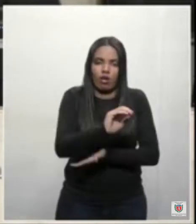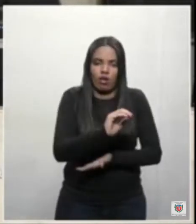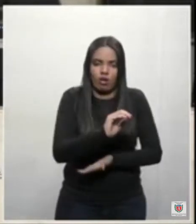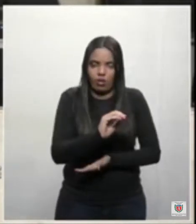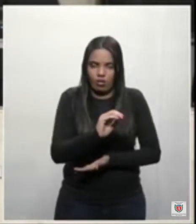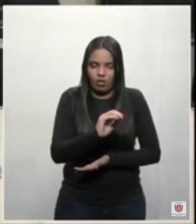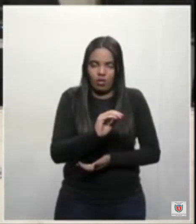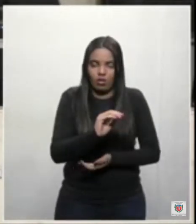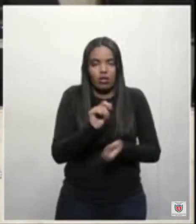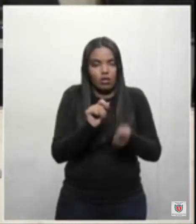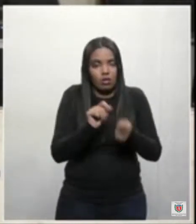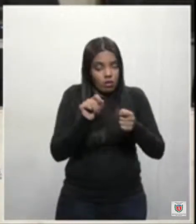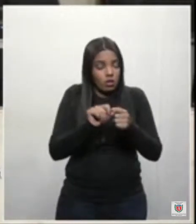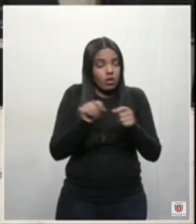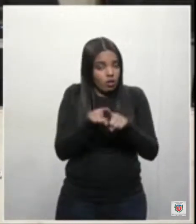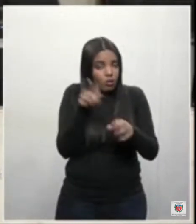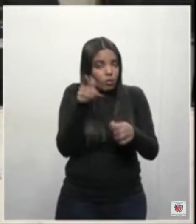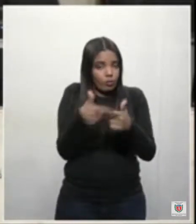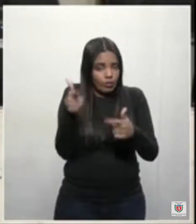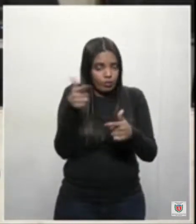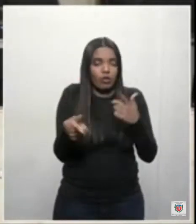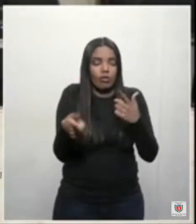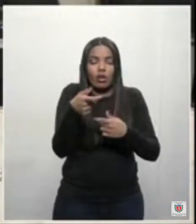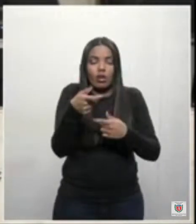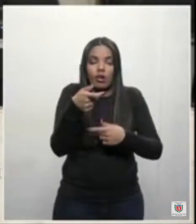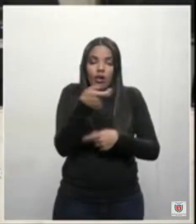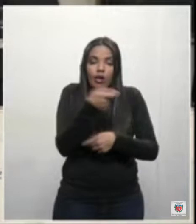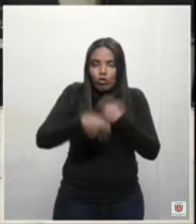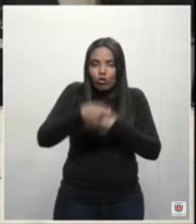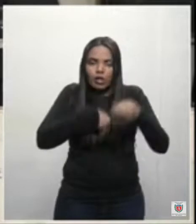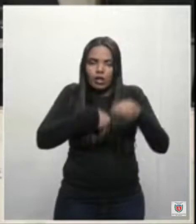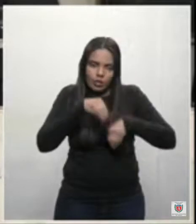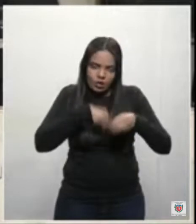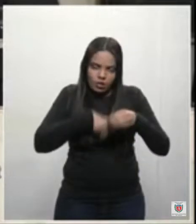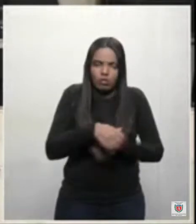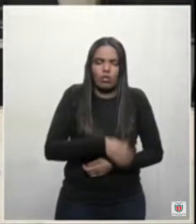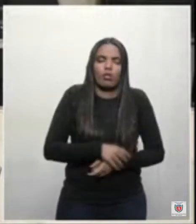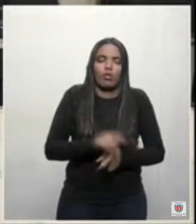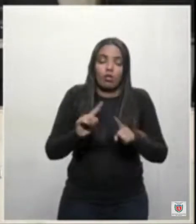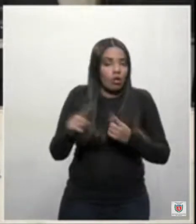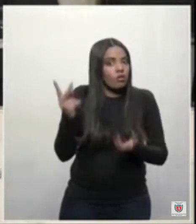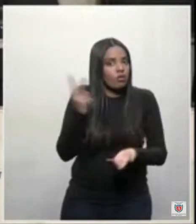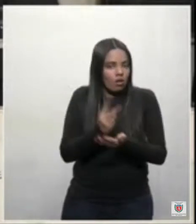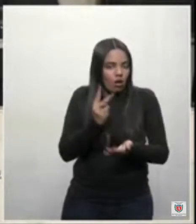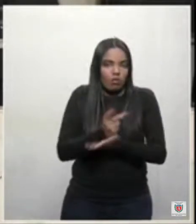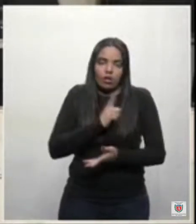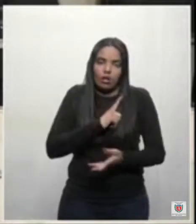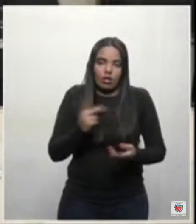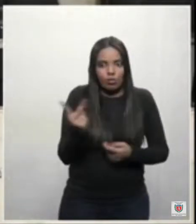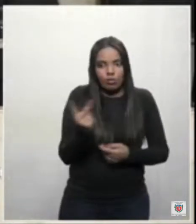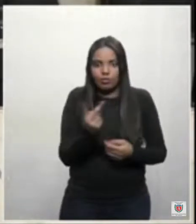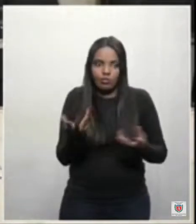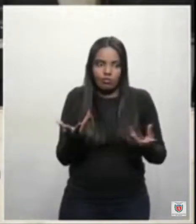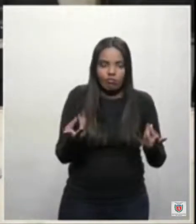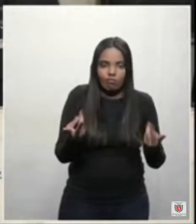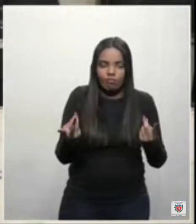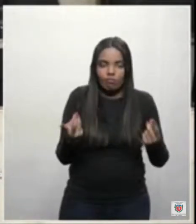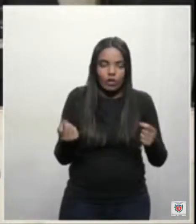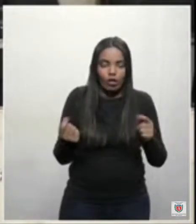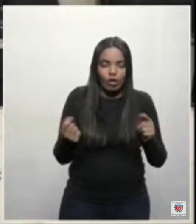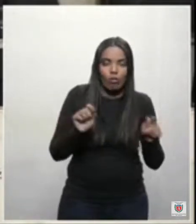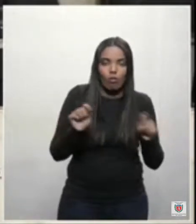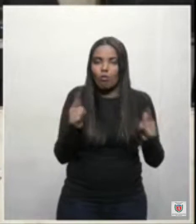investimentos e, com isso, colocar a economia em depressão ou em recessão. Então, existe sempre um dilema existencial. Qual é o tipo de